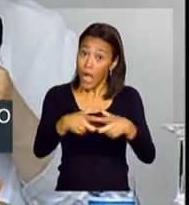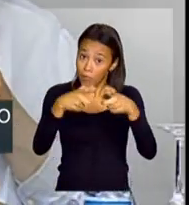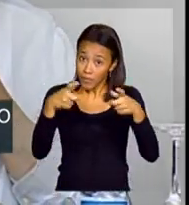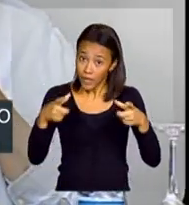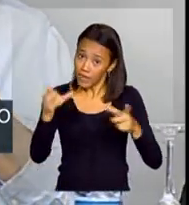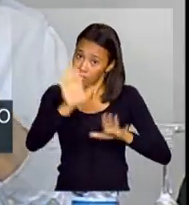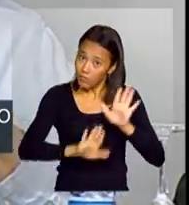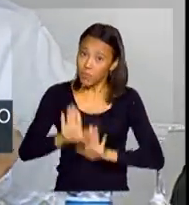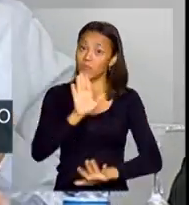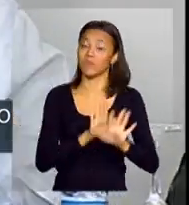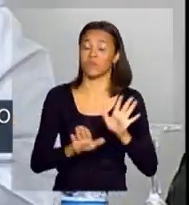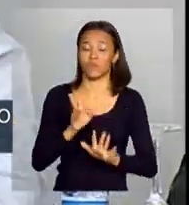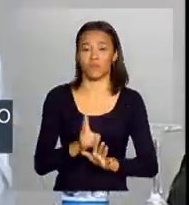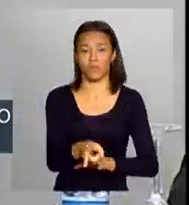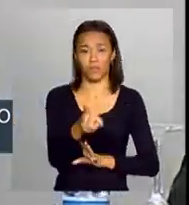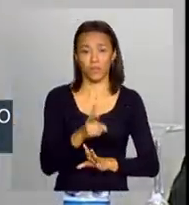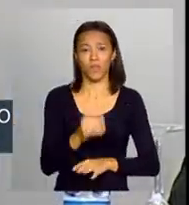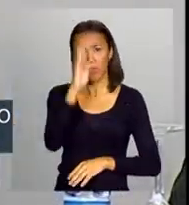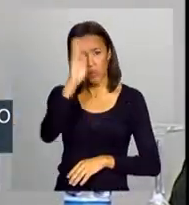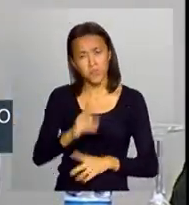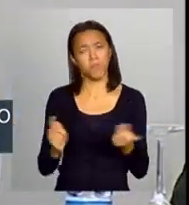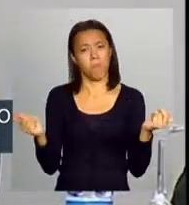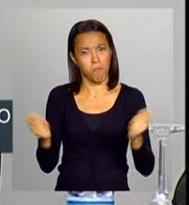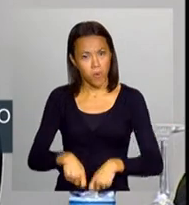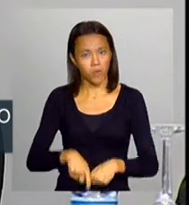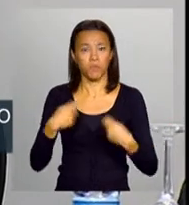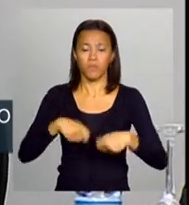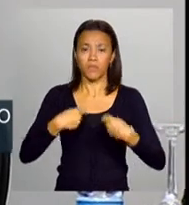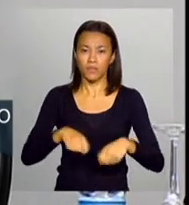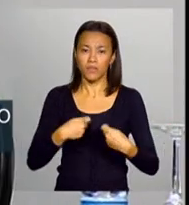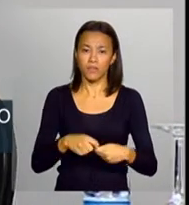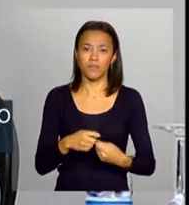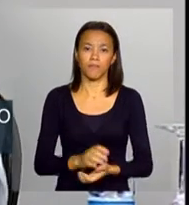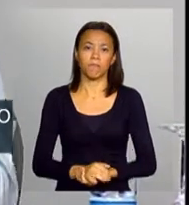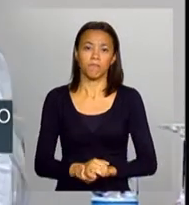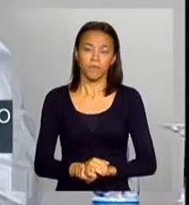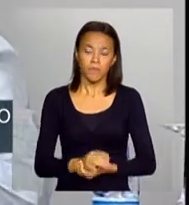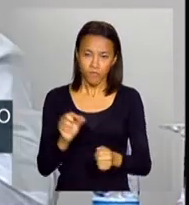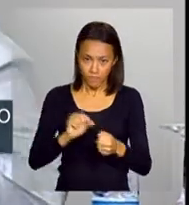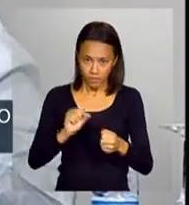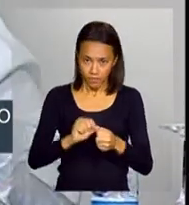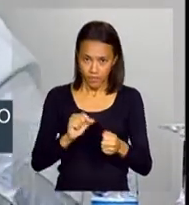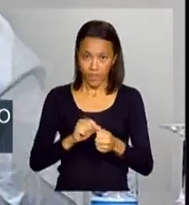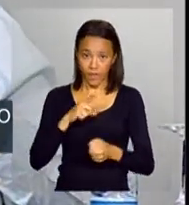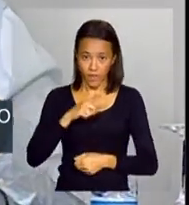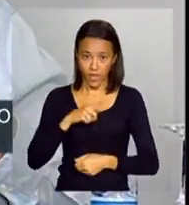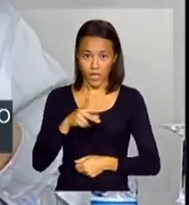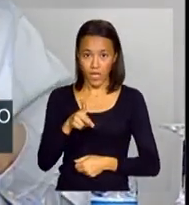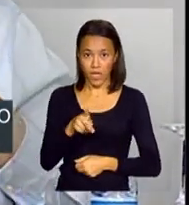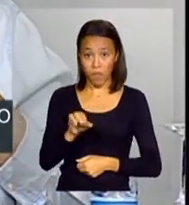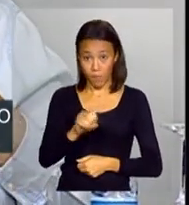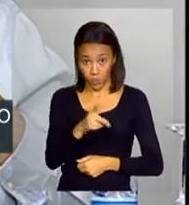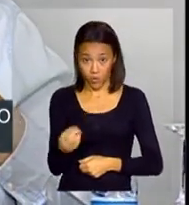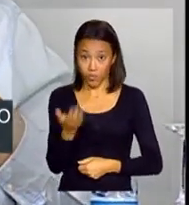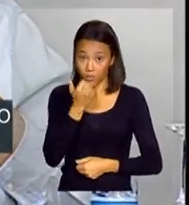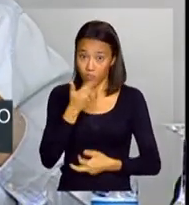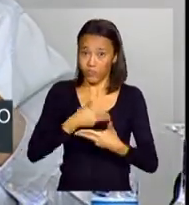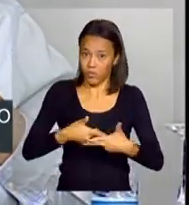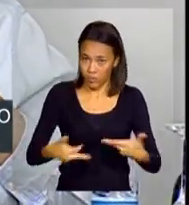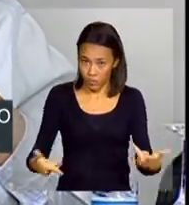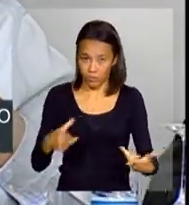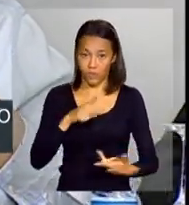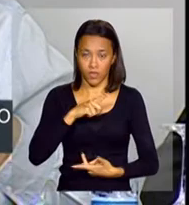essa proteção naquilo que couber, e o Brasil pode e deve produzir de maneira sustentável alimentos, tá? Porque ele tem uma vocação de produção de